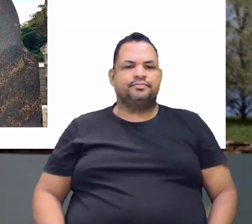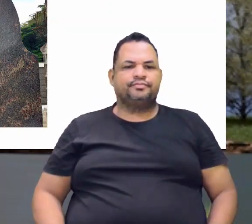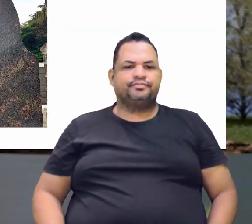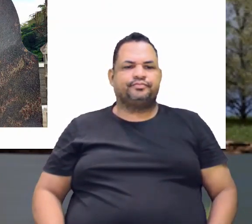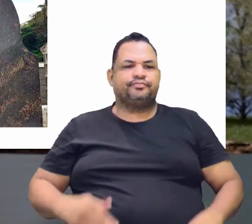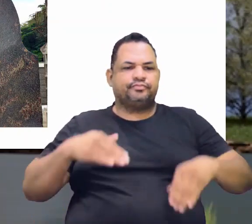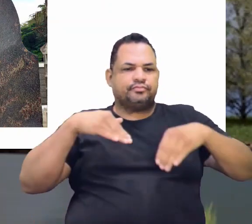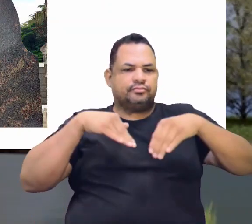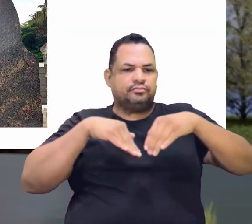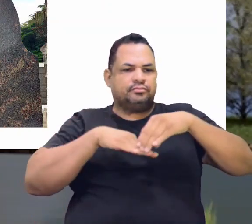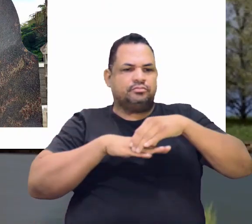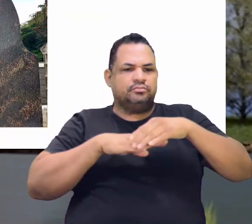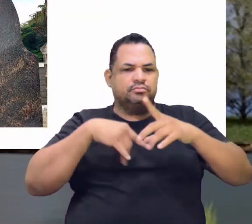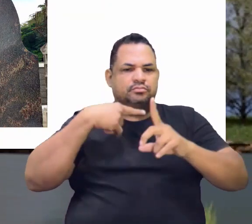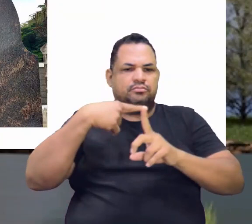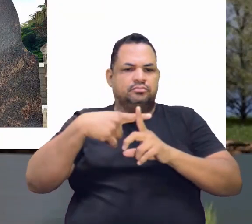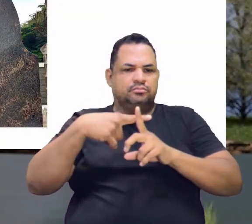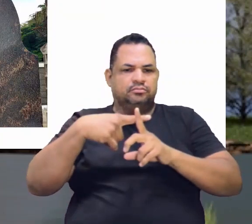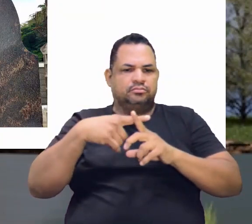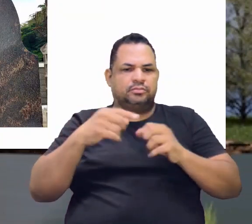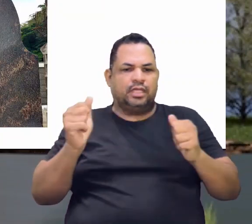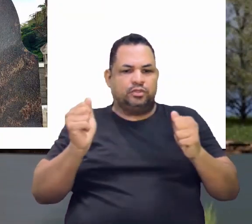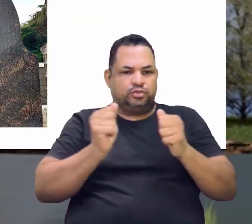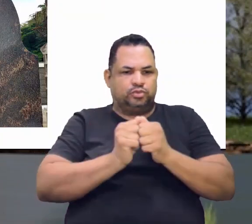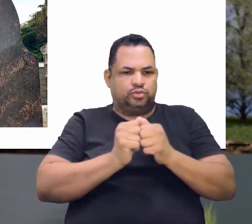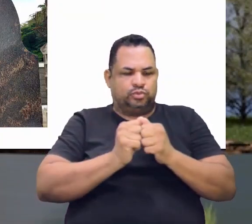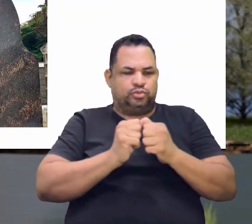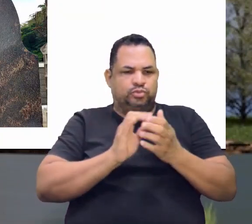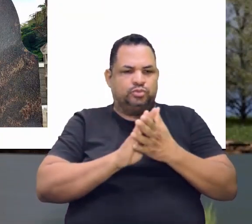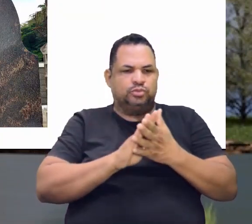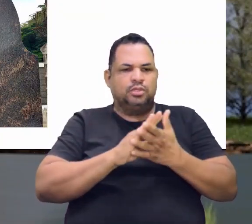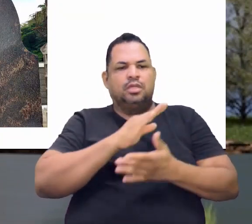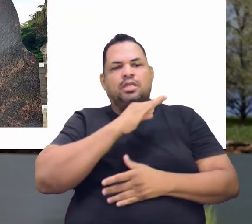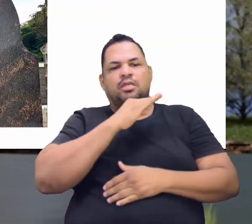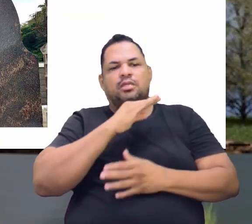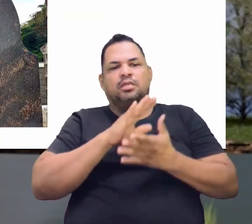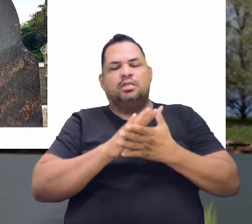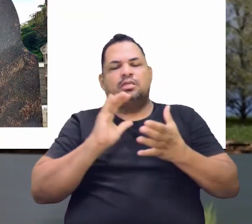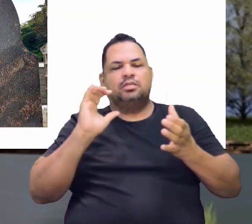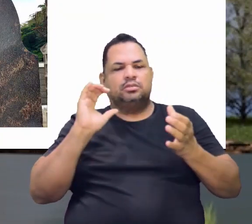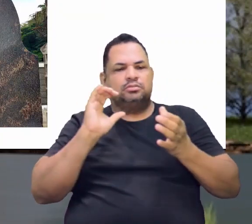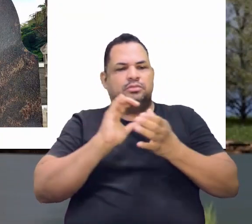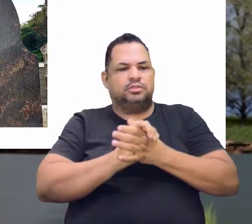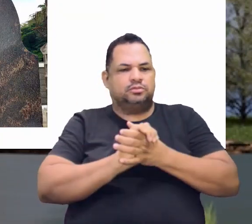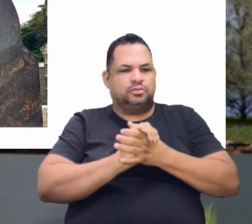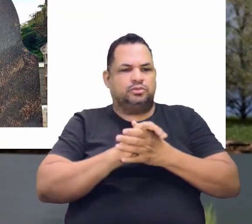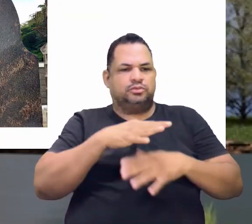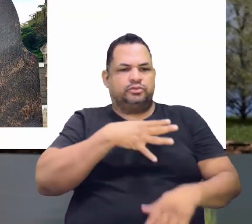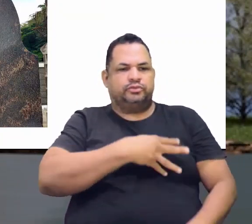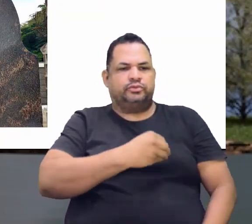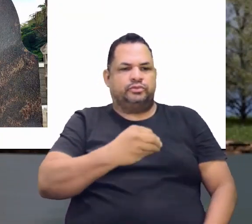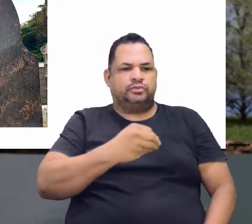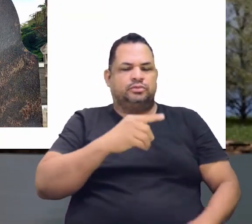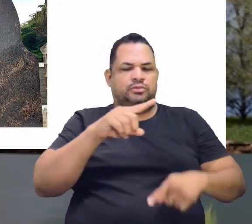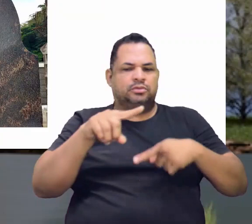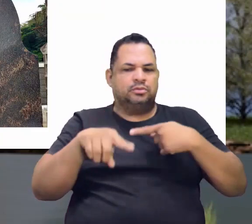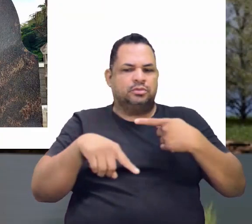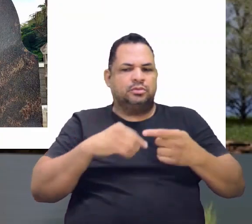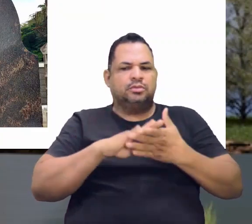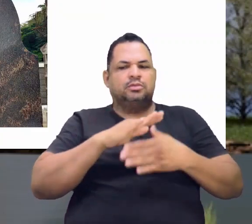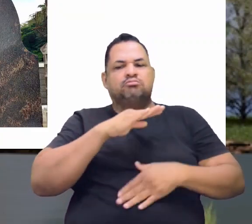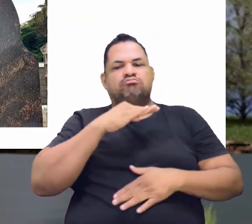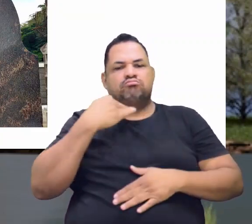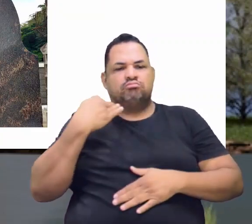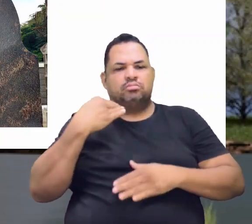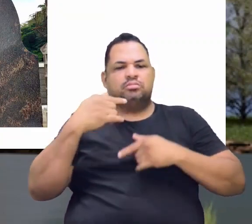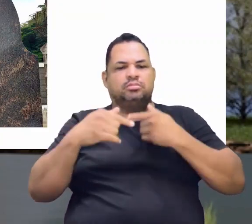Nessa catacumba está enterrado ele, a esposa dele e as filhas. Os que vão morrendo vão